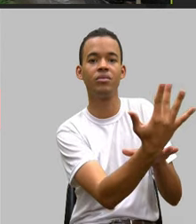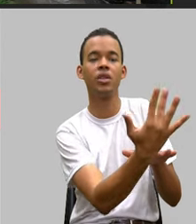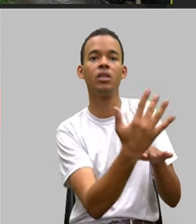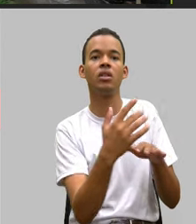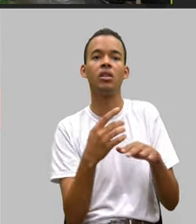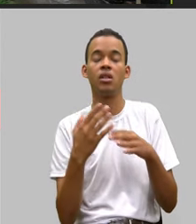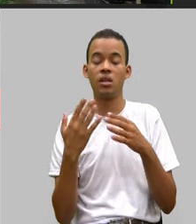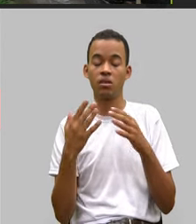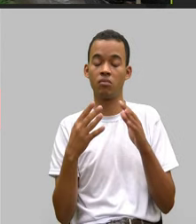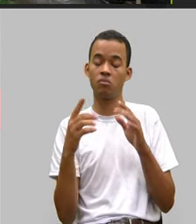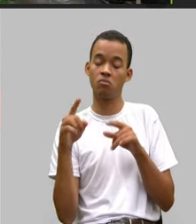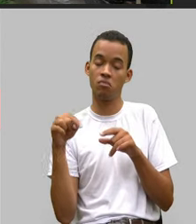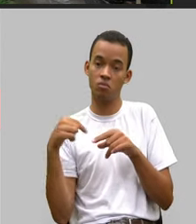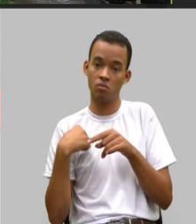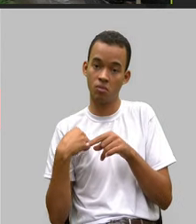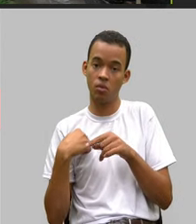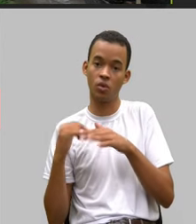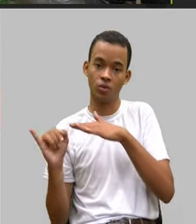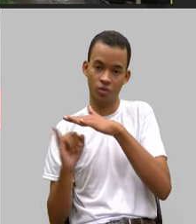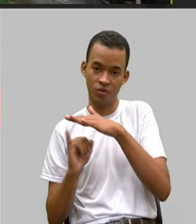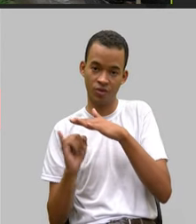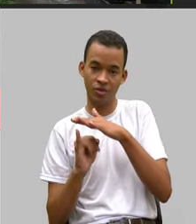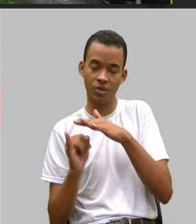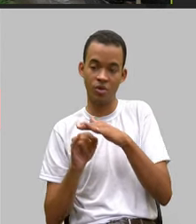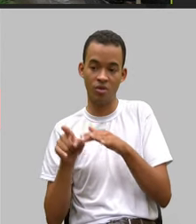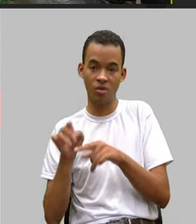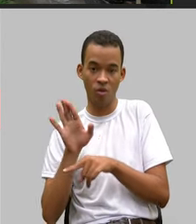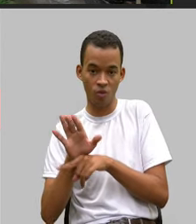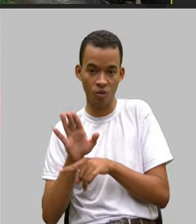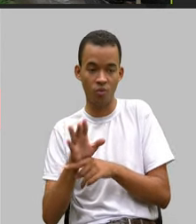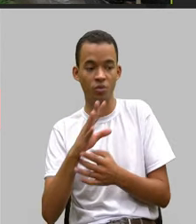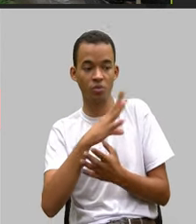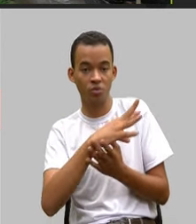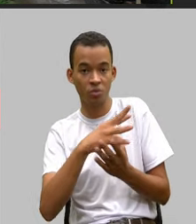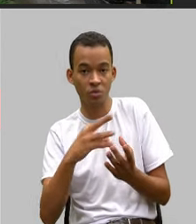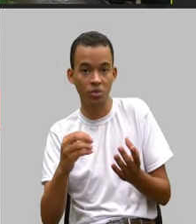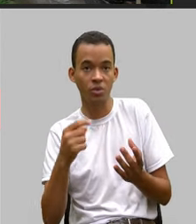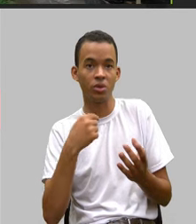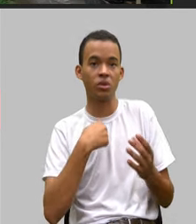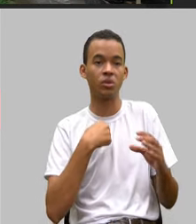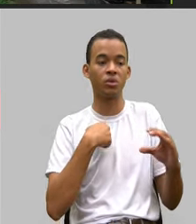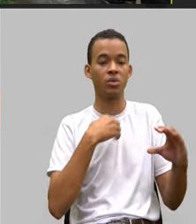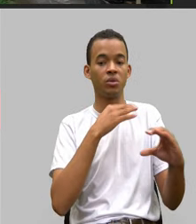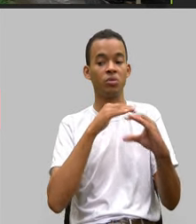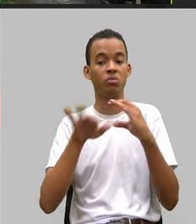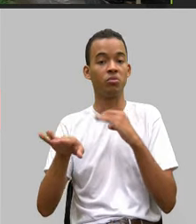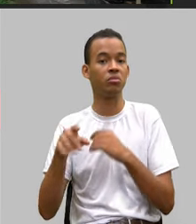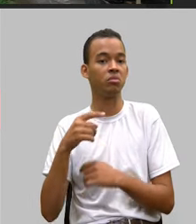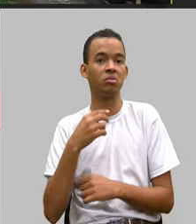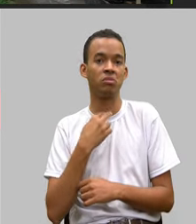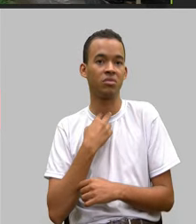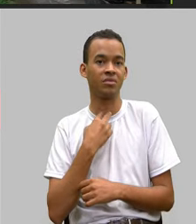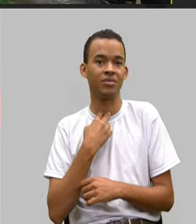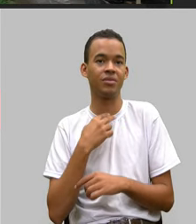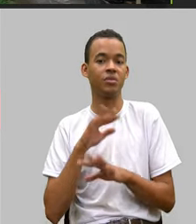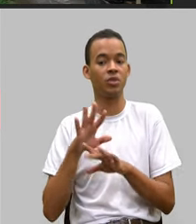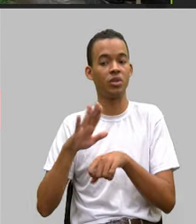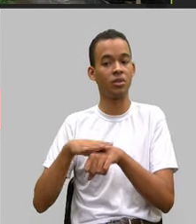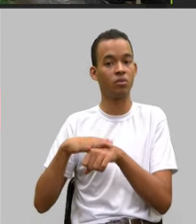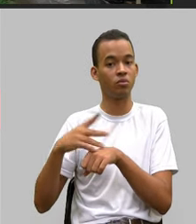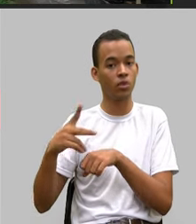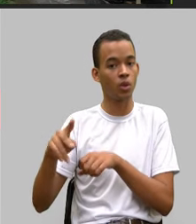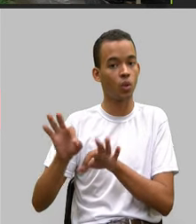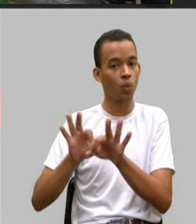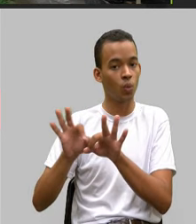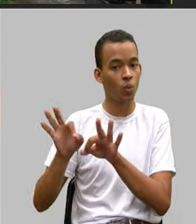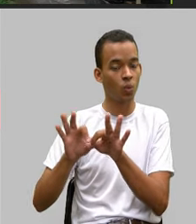defendo eu não posso pantar pros Associados mas Associação dá um jeito de arrumar extratos que é o nosso IFA com outras associações